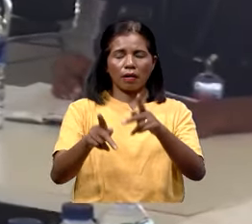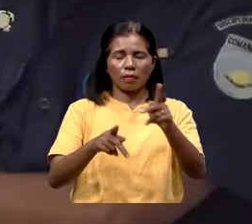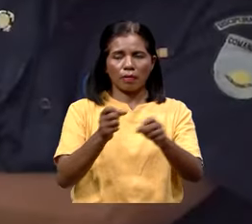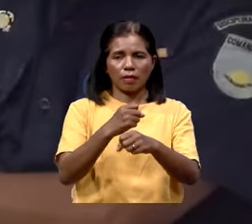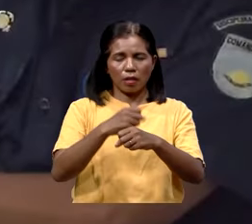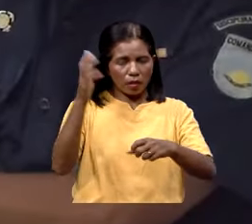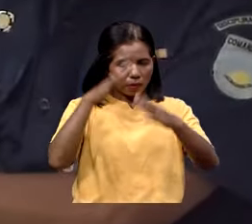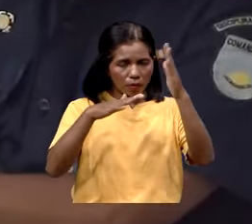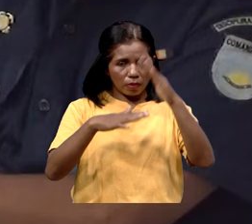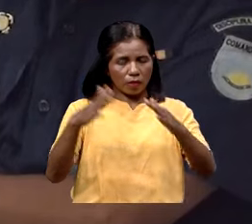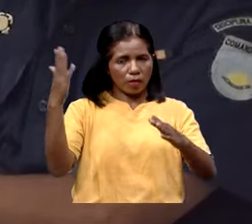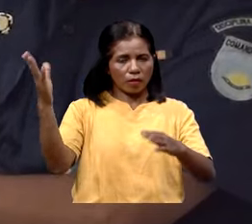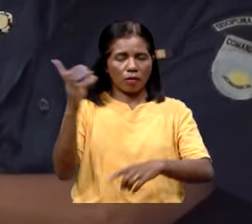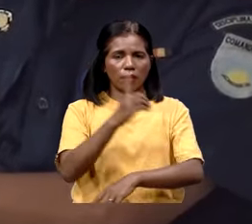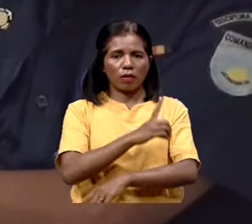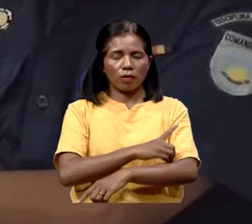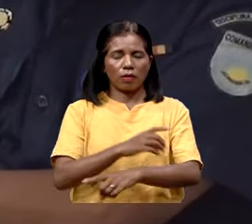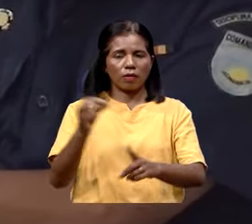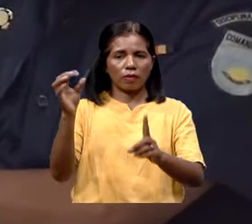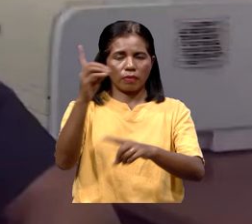halo problema i halo rom finaru.